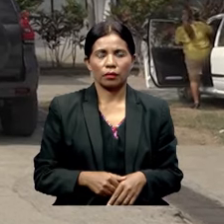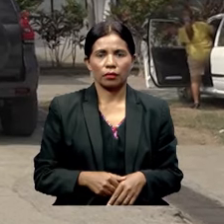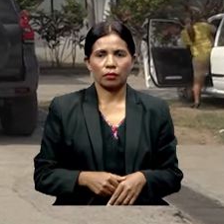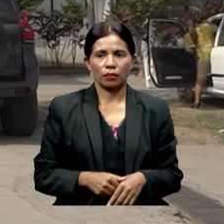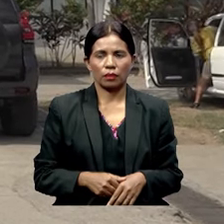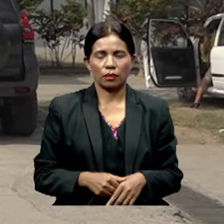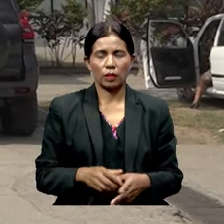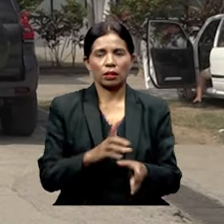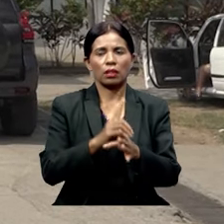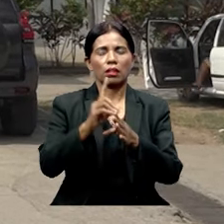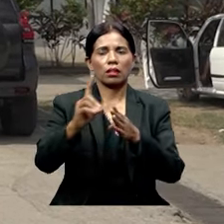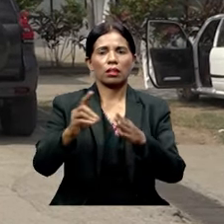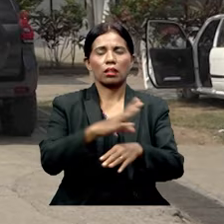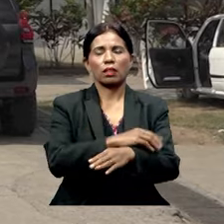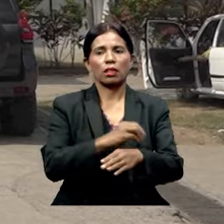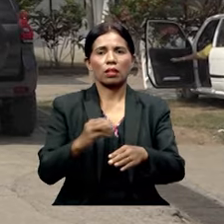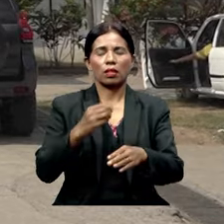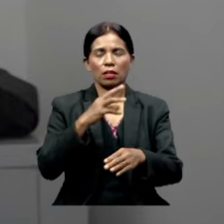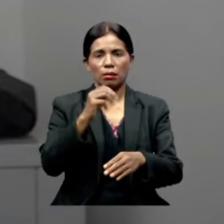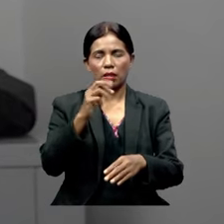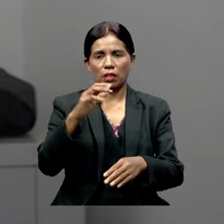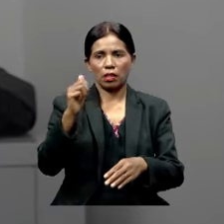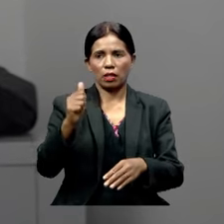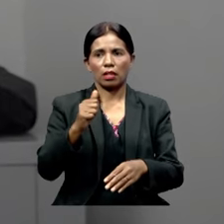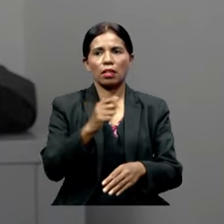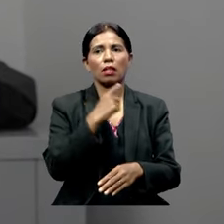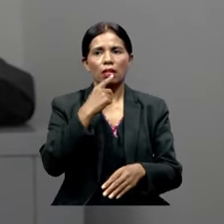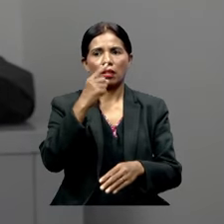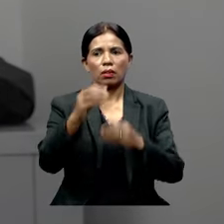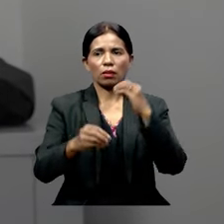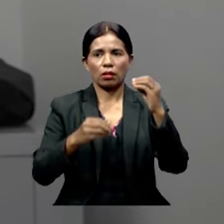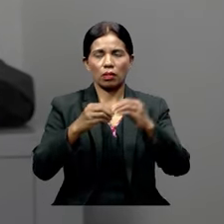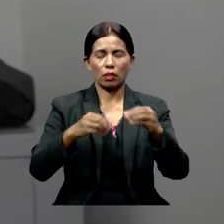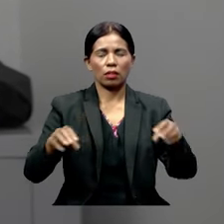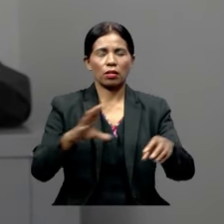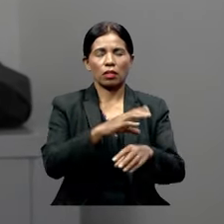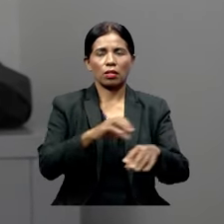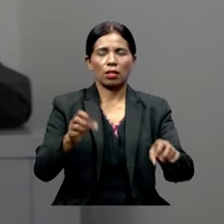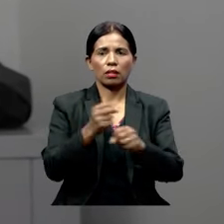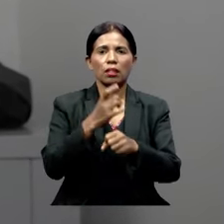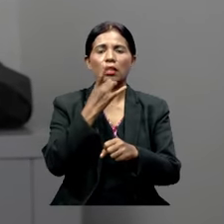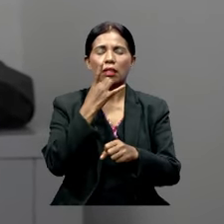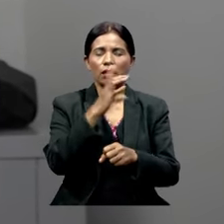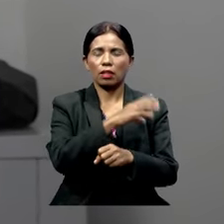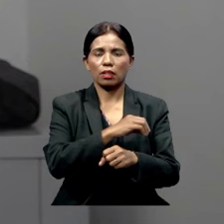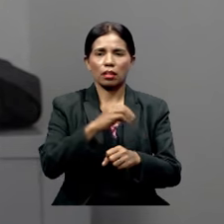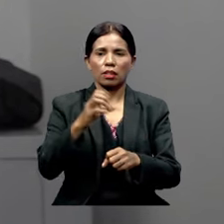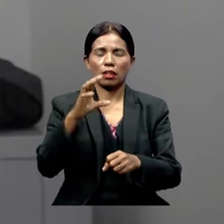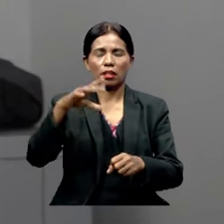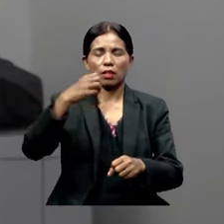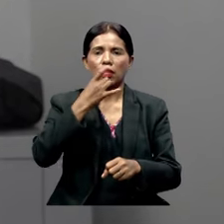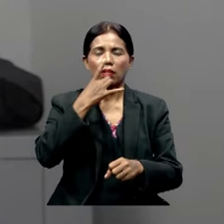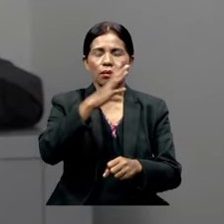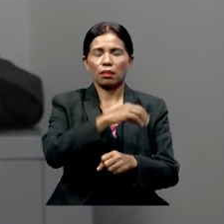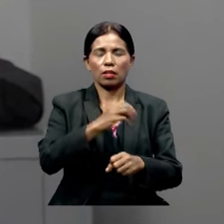Diretora da Direção Nacional de Transporte Terrestre, Maria Antônia Hatokistone, relaciona o semáforo na Bea Tuhalo, instalação e a área Audiam,